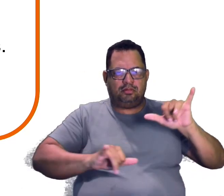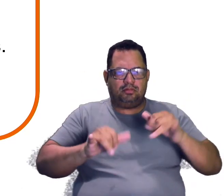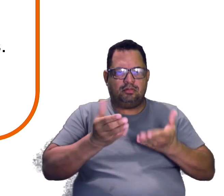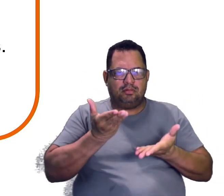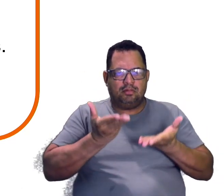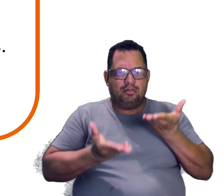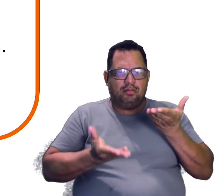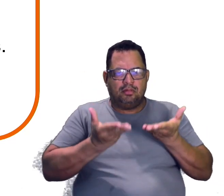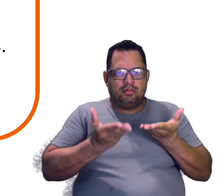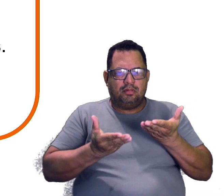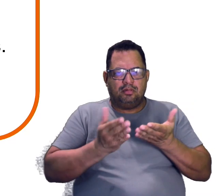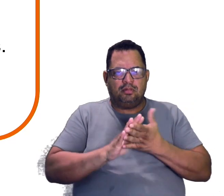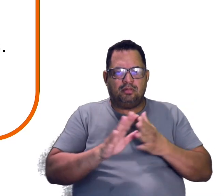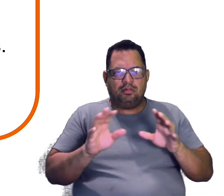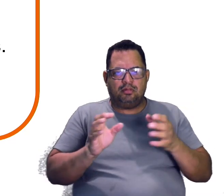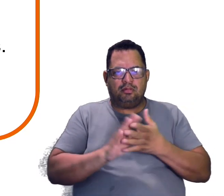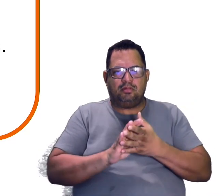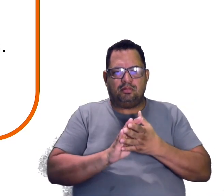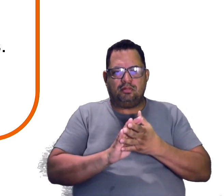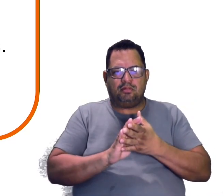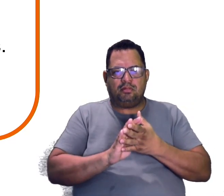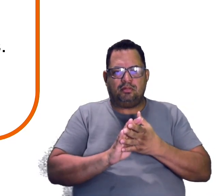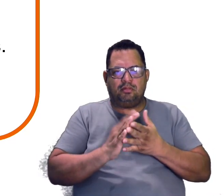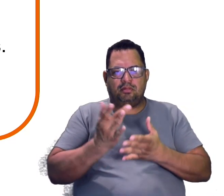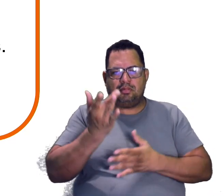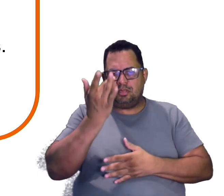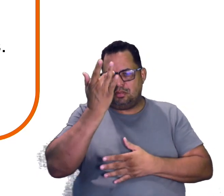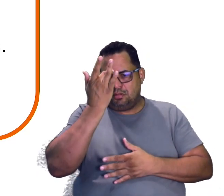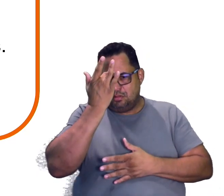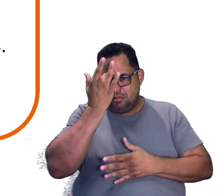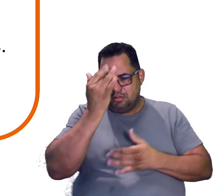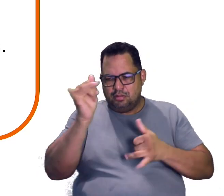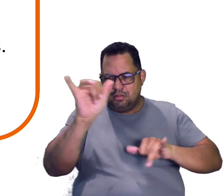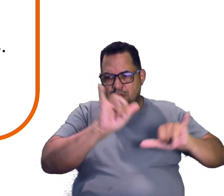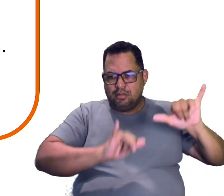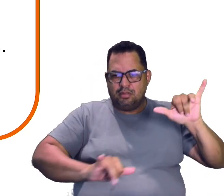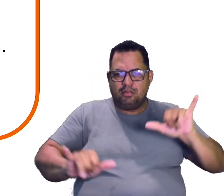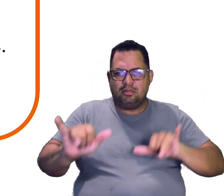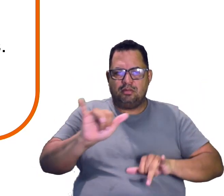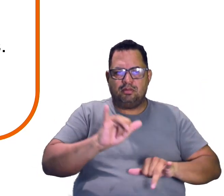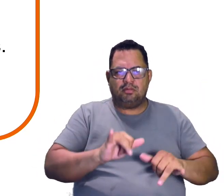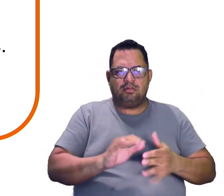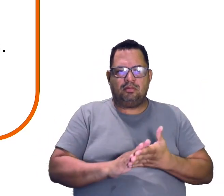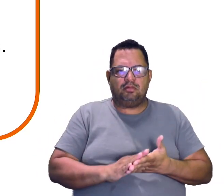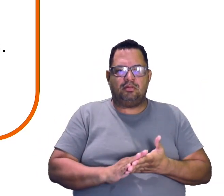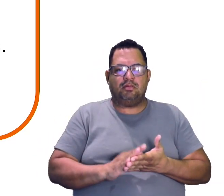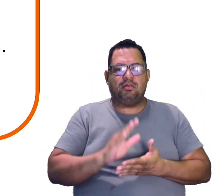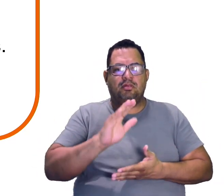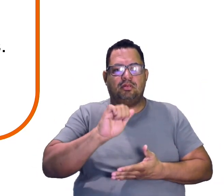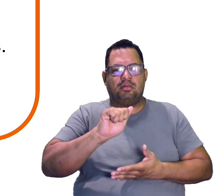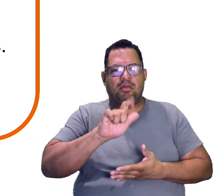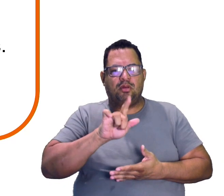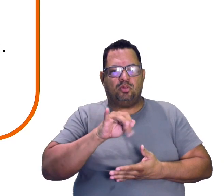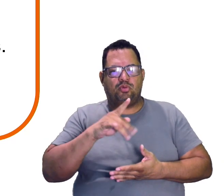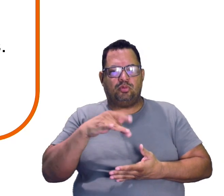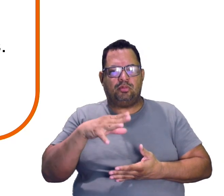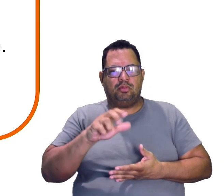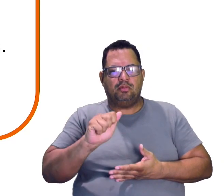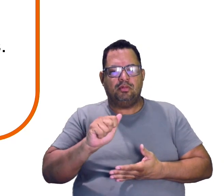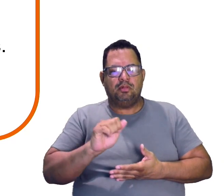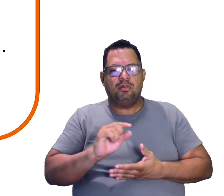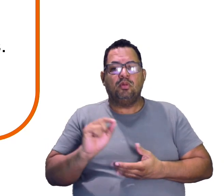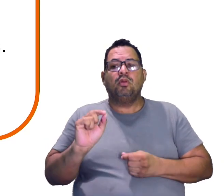reações químicas e alotropia. Mas agora eles querem saber, professora Sabrina, nesta aula, o